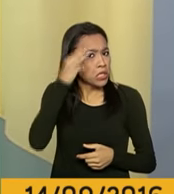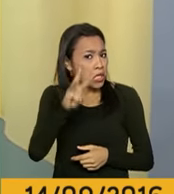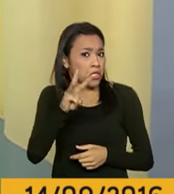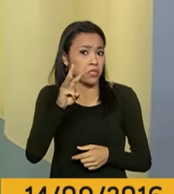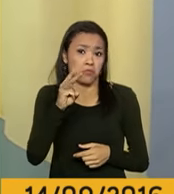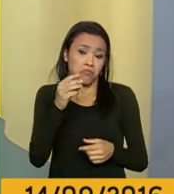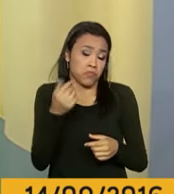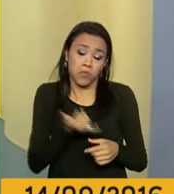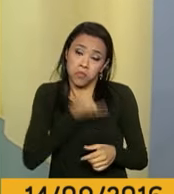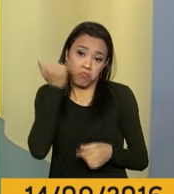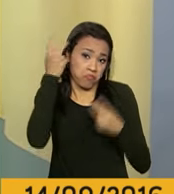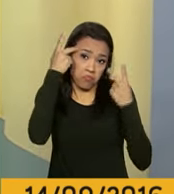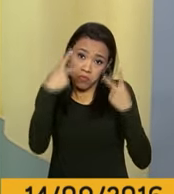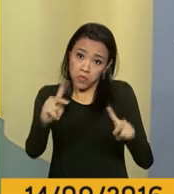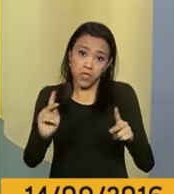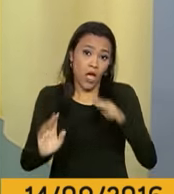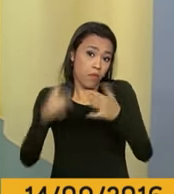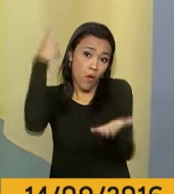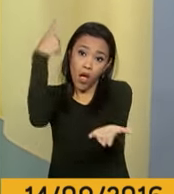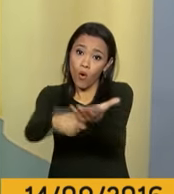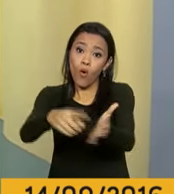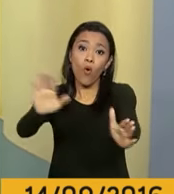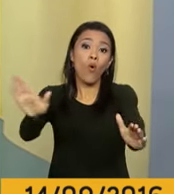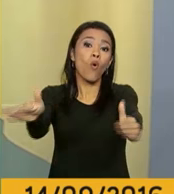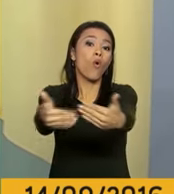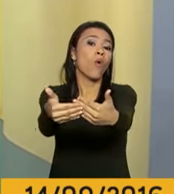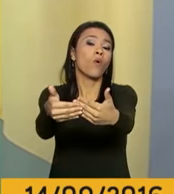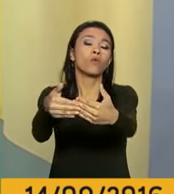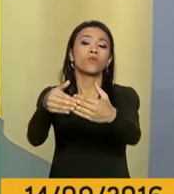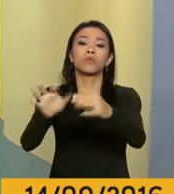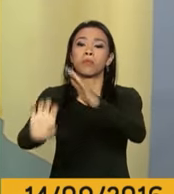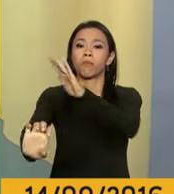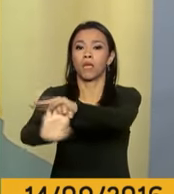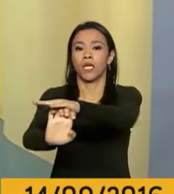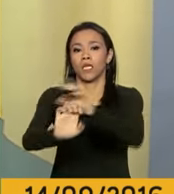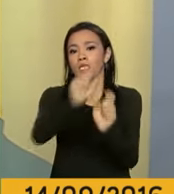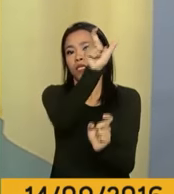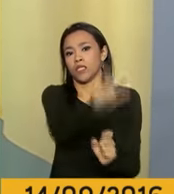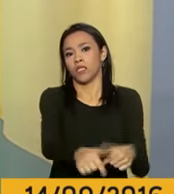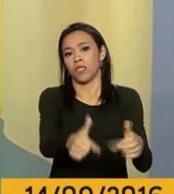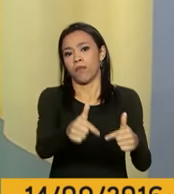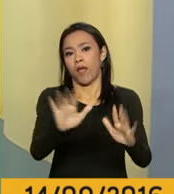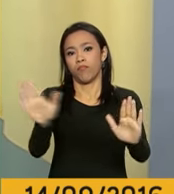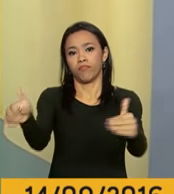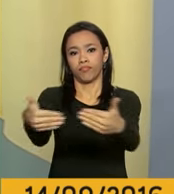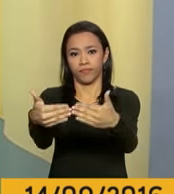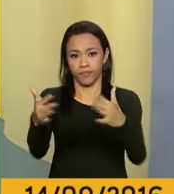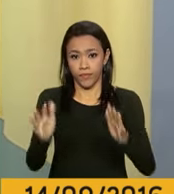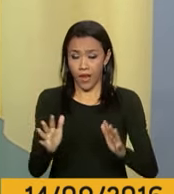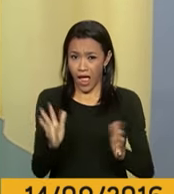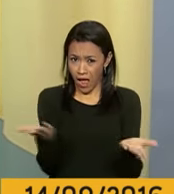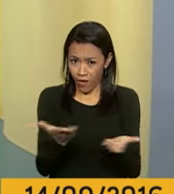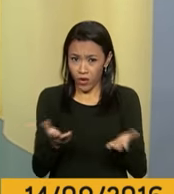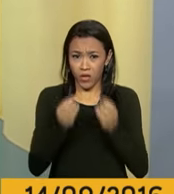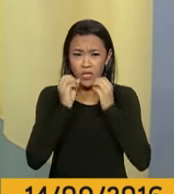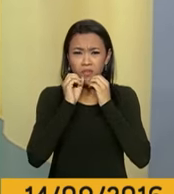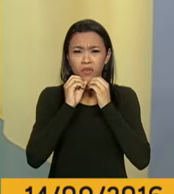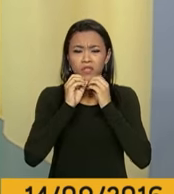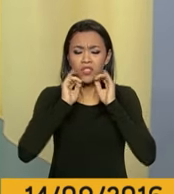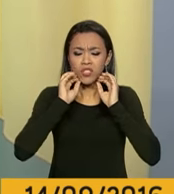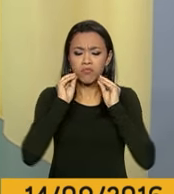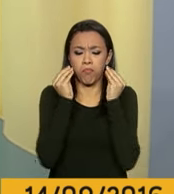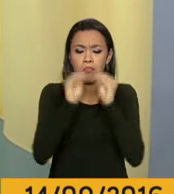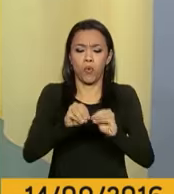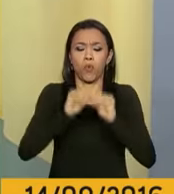ele bem entender, até outra empresa. Isso foi o que se conversou. Agora, o que se passou a divulgar, e portanto a notícia